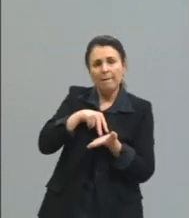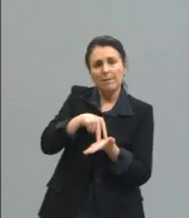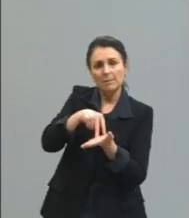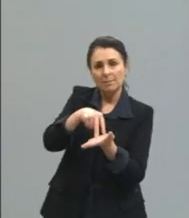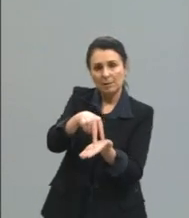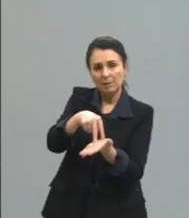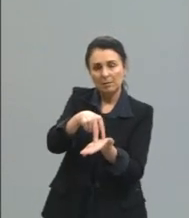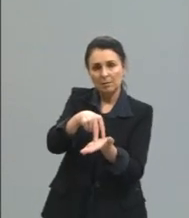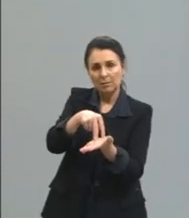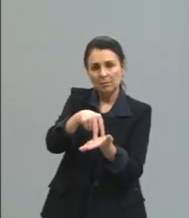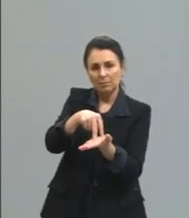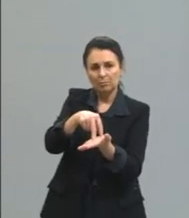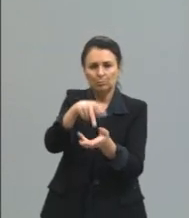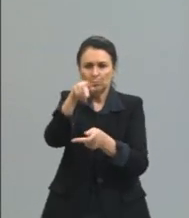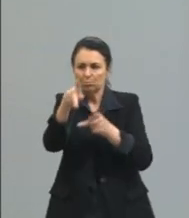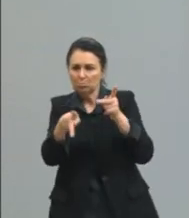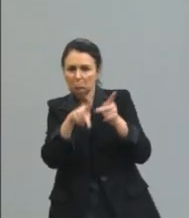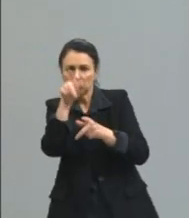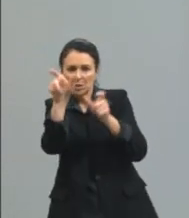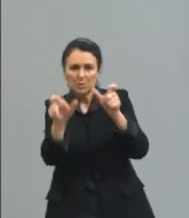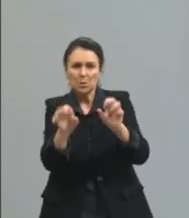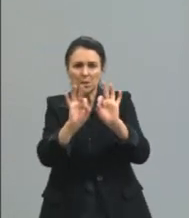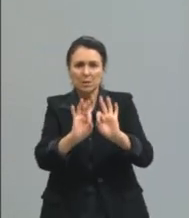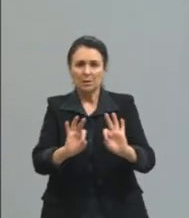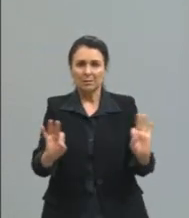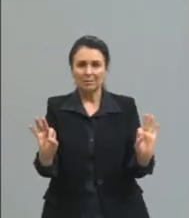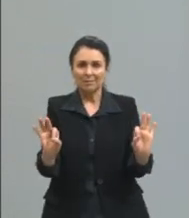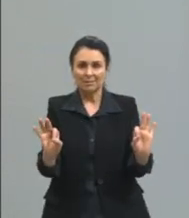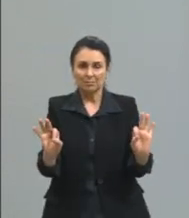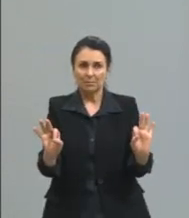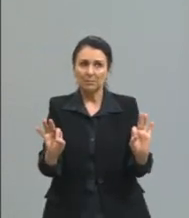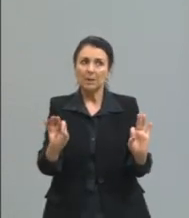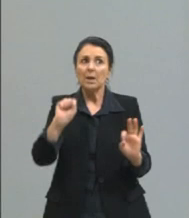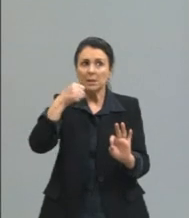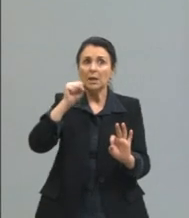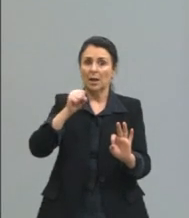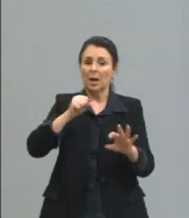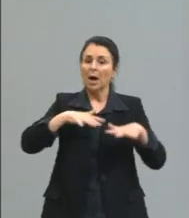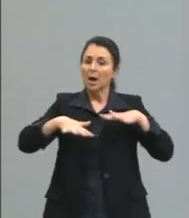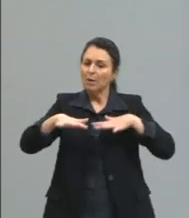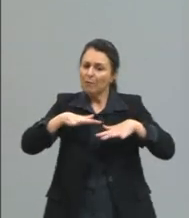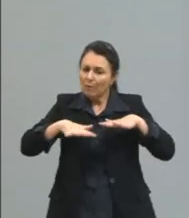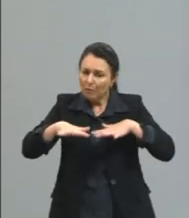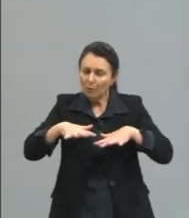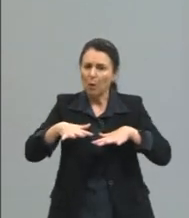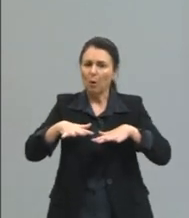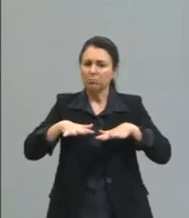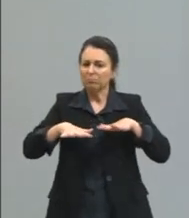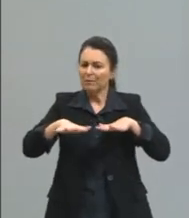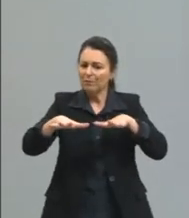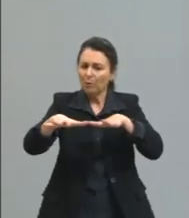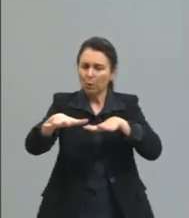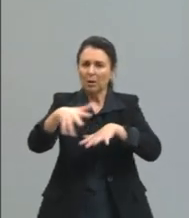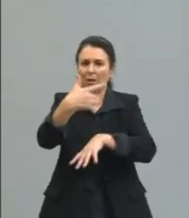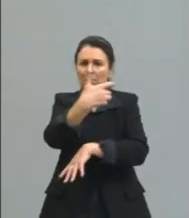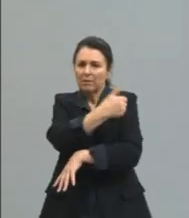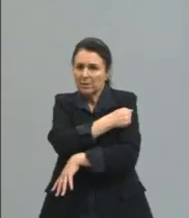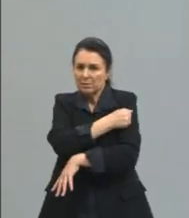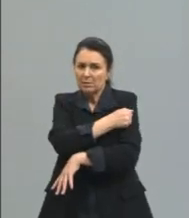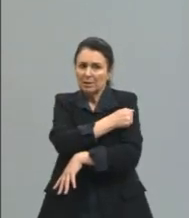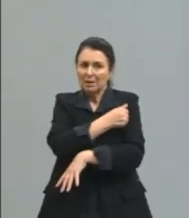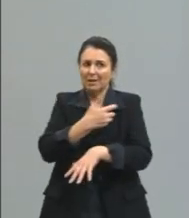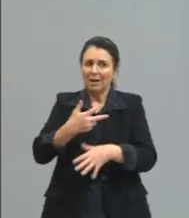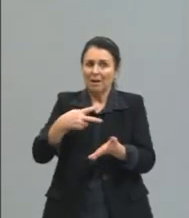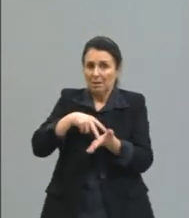dos populares. Realmente, né, a revolta da vacina foi uma revolta popular e de resistência contra